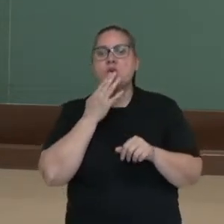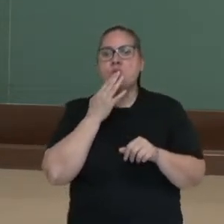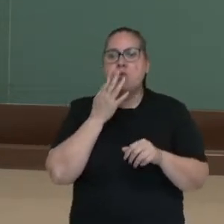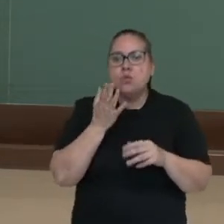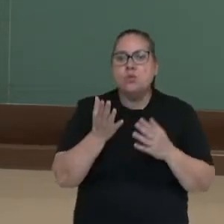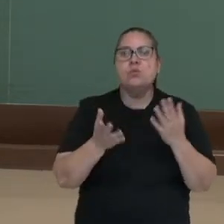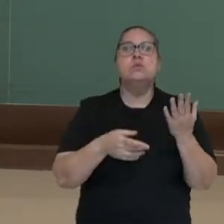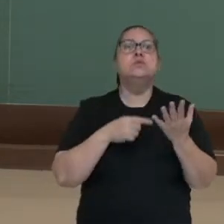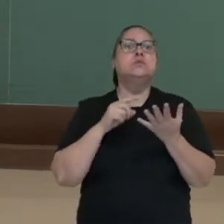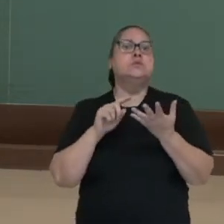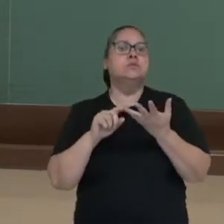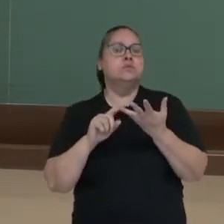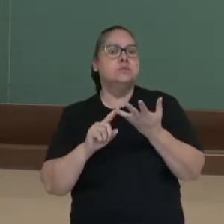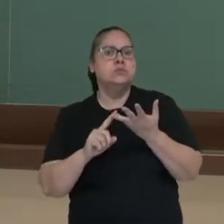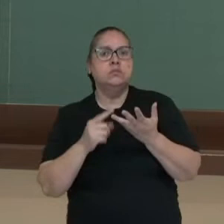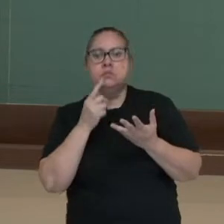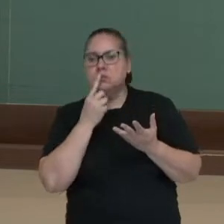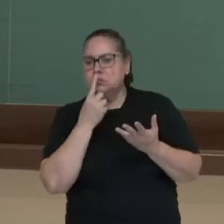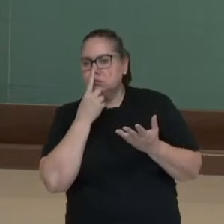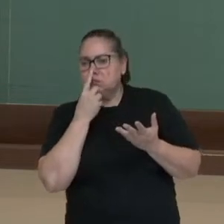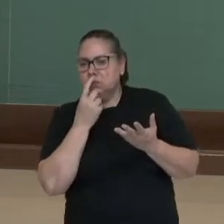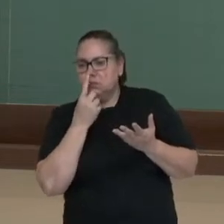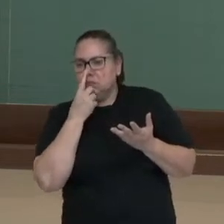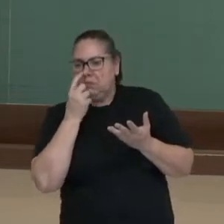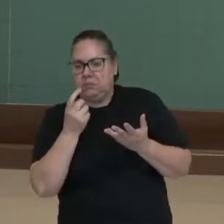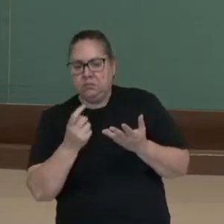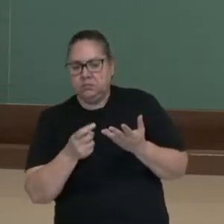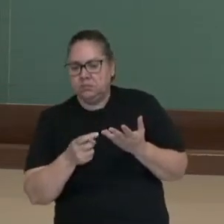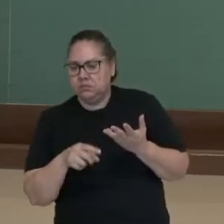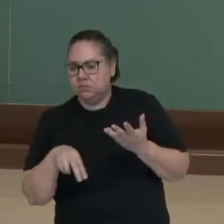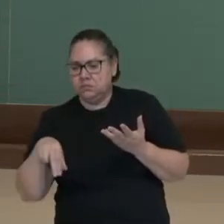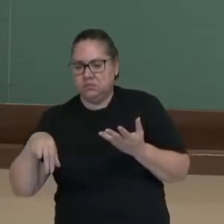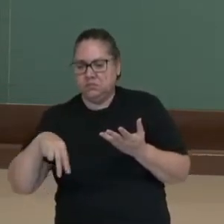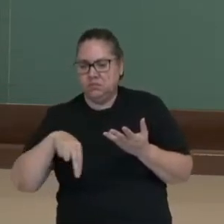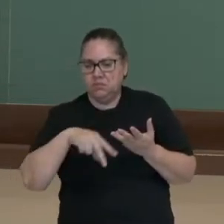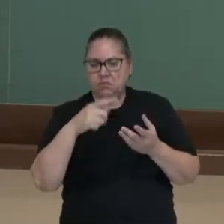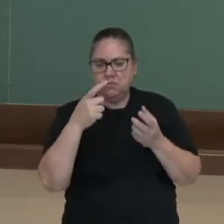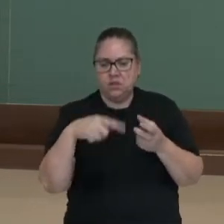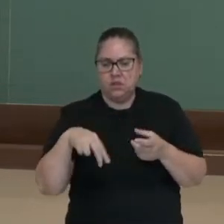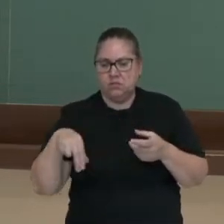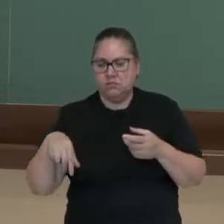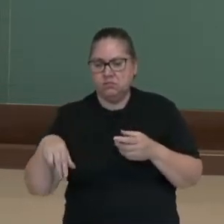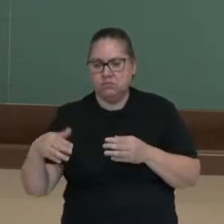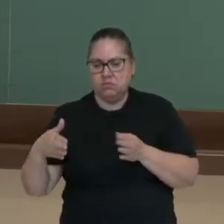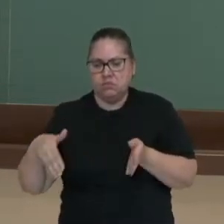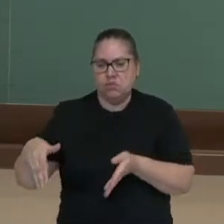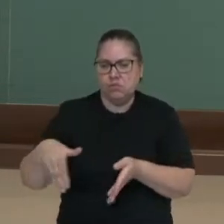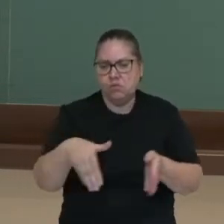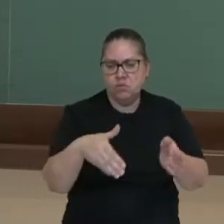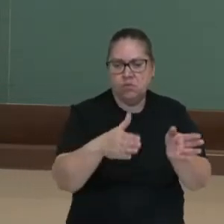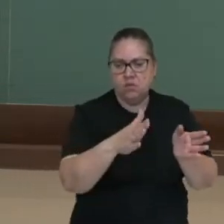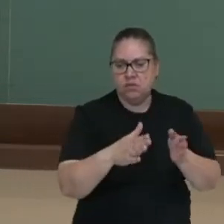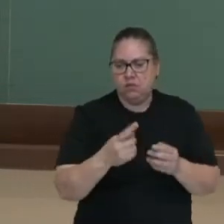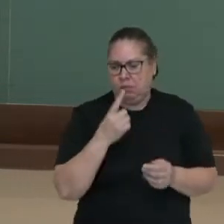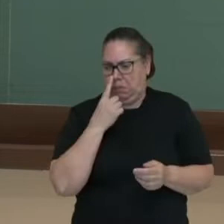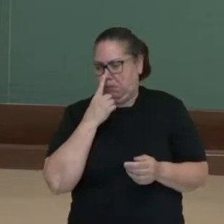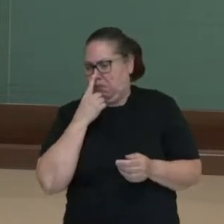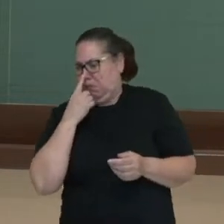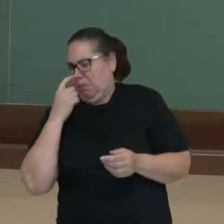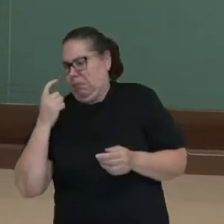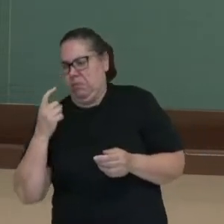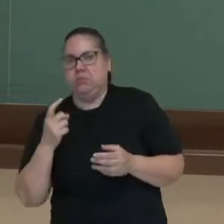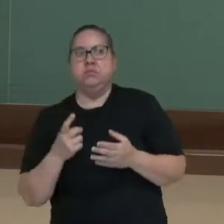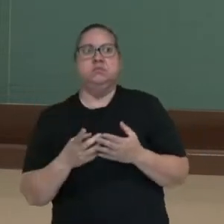né, principalmente, quanto no cheiro, né, quando você passa por um local que tem um rio ou que tem algum reservatório de